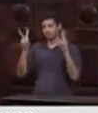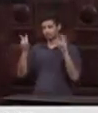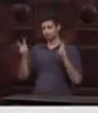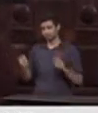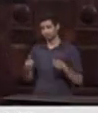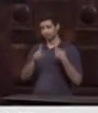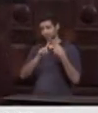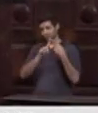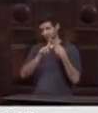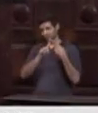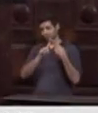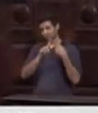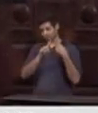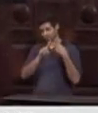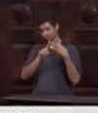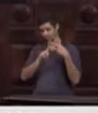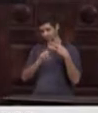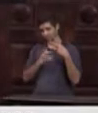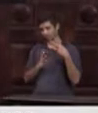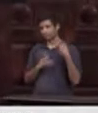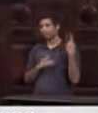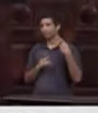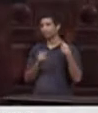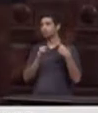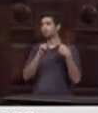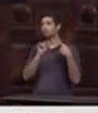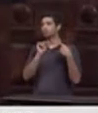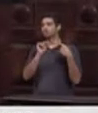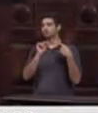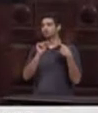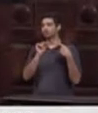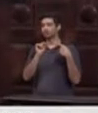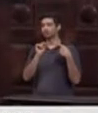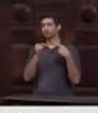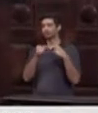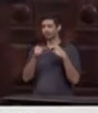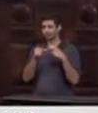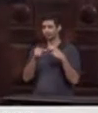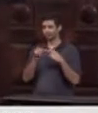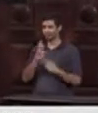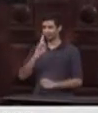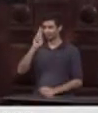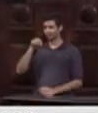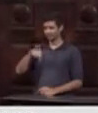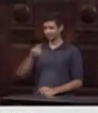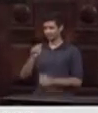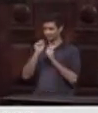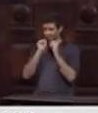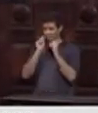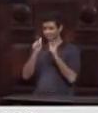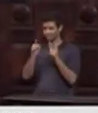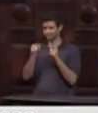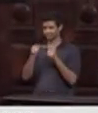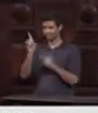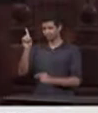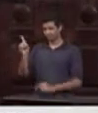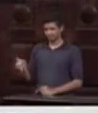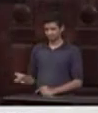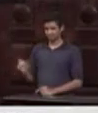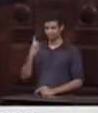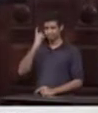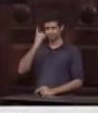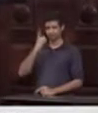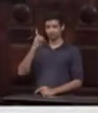deles eu vou dar sequência ao pronunciamento do líder do nosso partido aqui na Assembleia Legislativa, deputado Luiz Paulo,